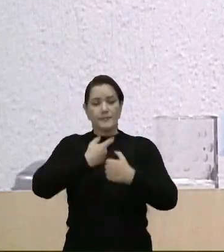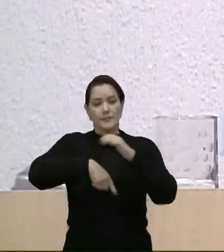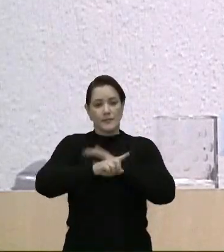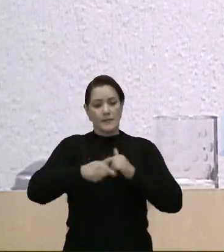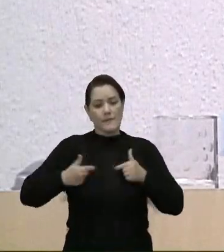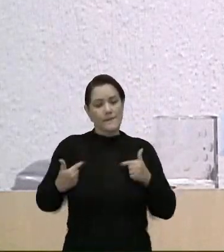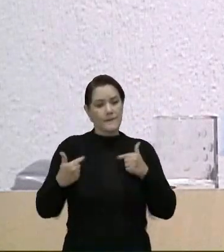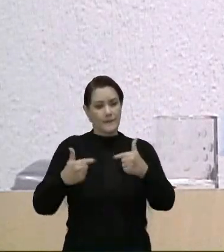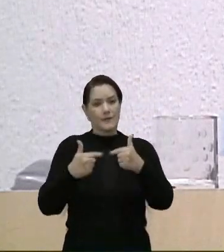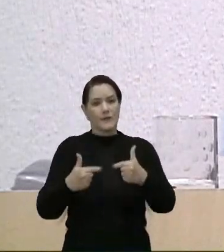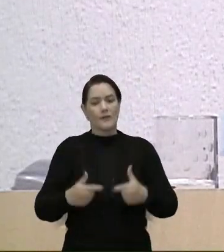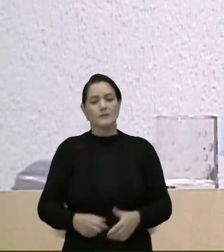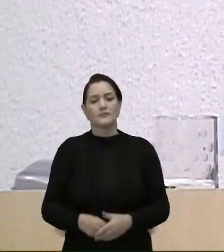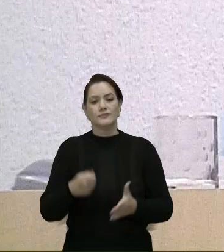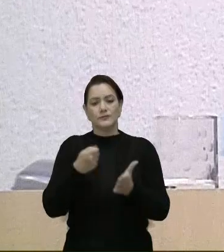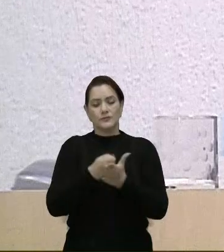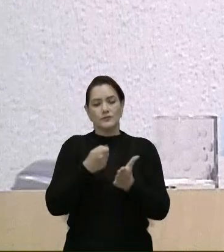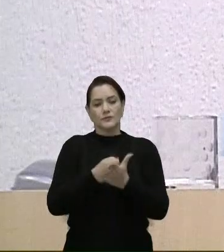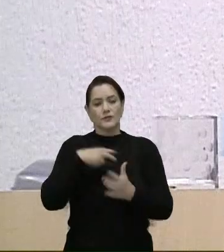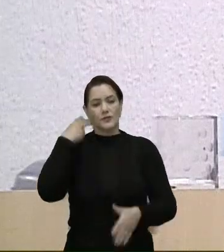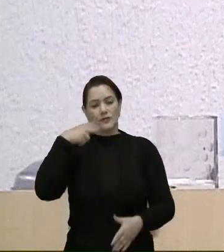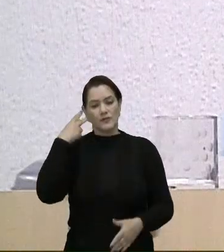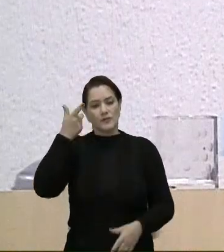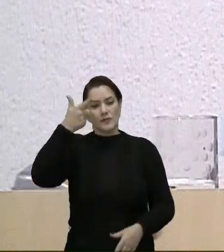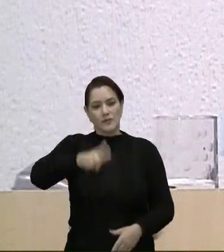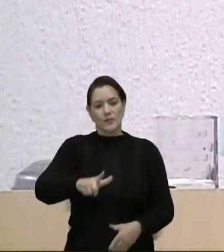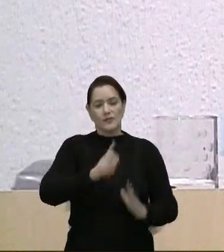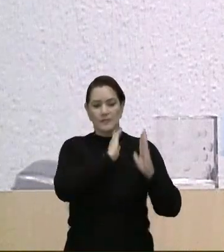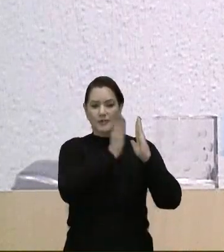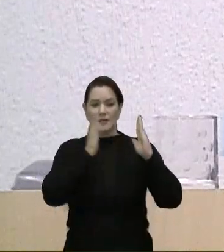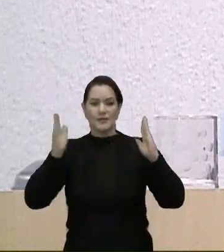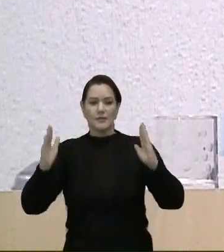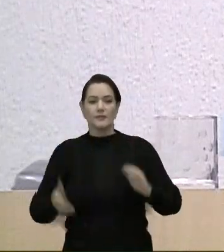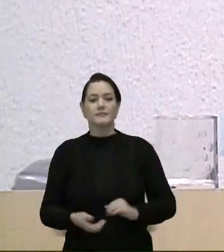frente e nós vamos cobrar esses vereadores na próxima gestão.